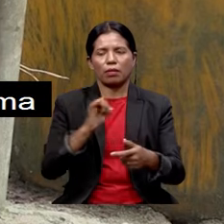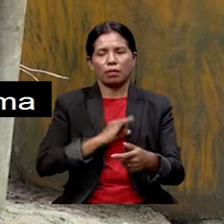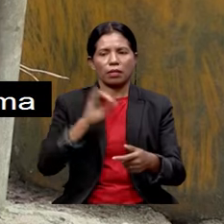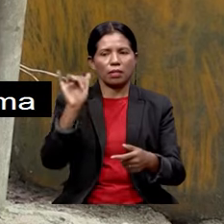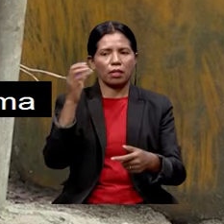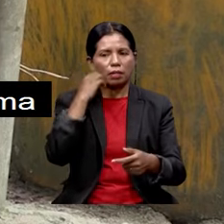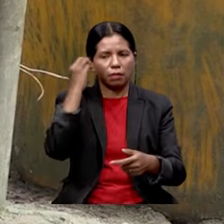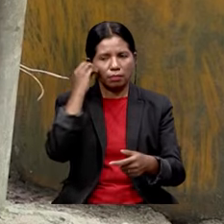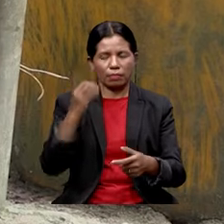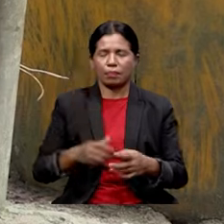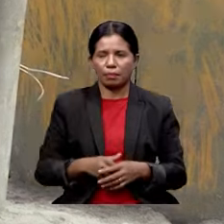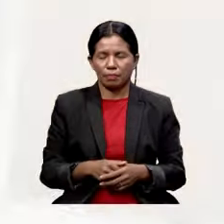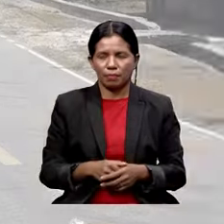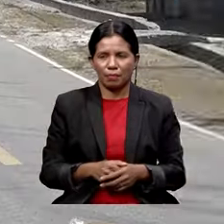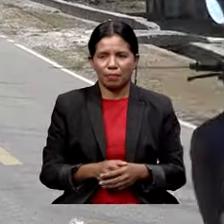na verire